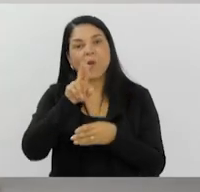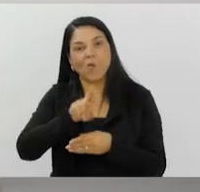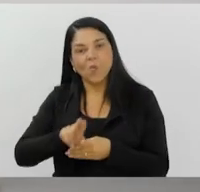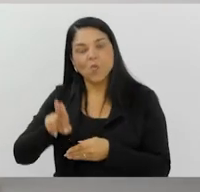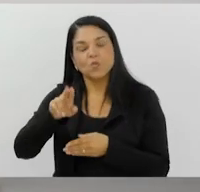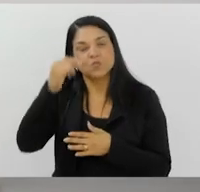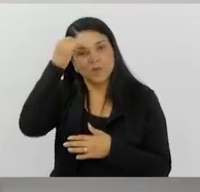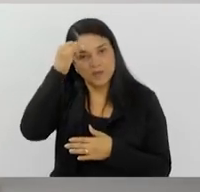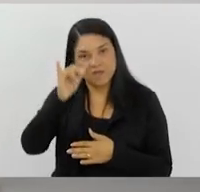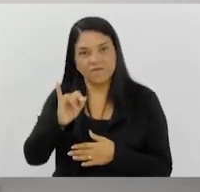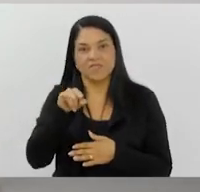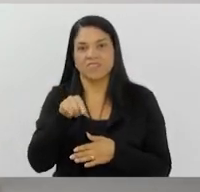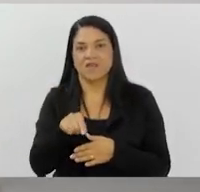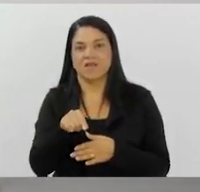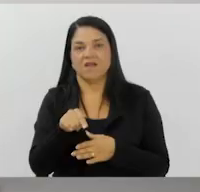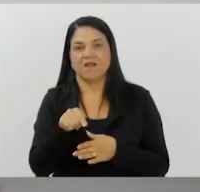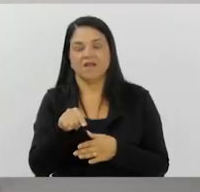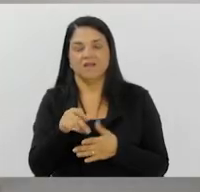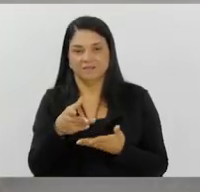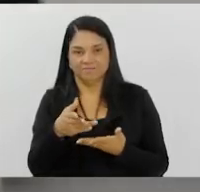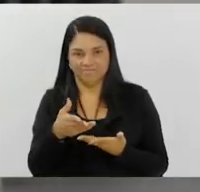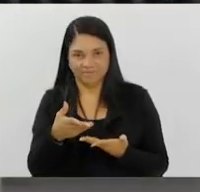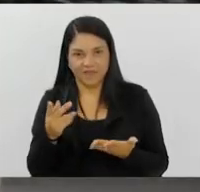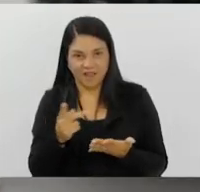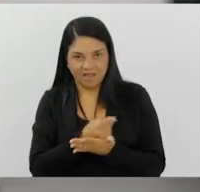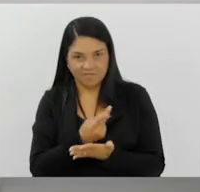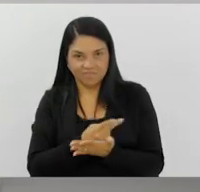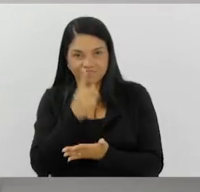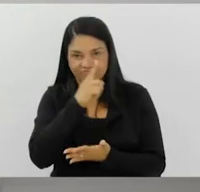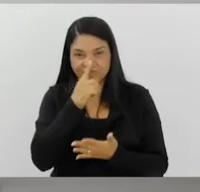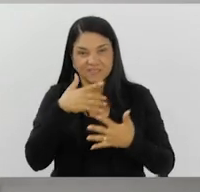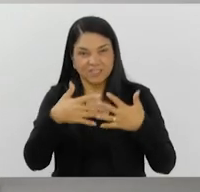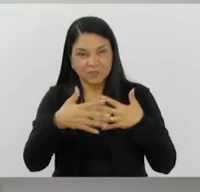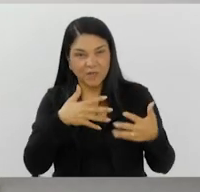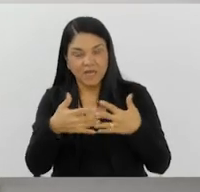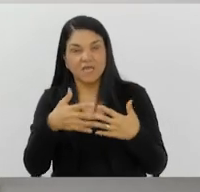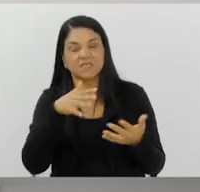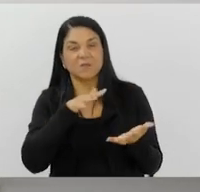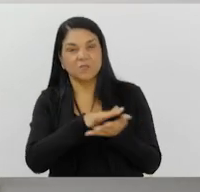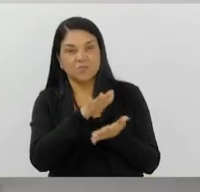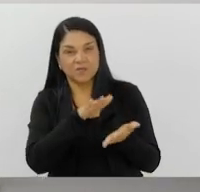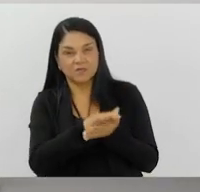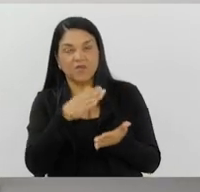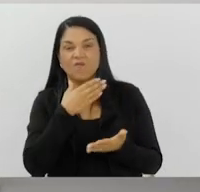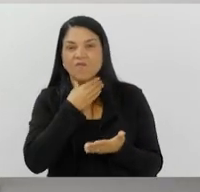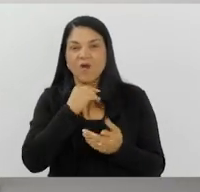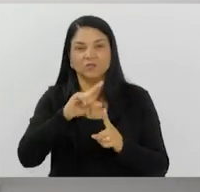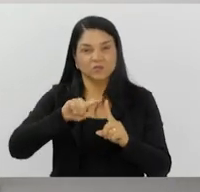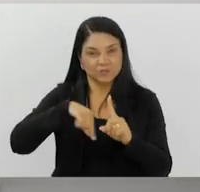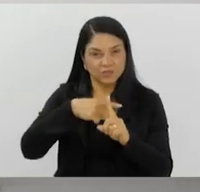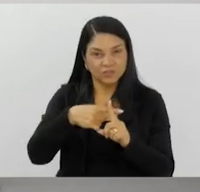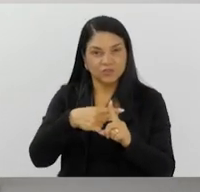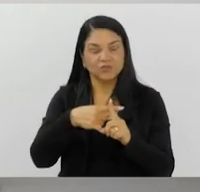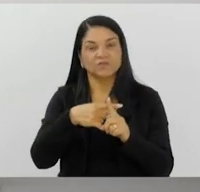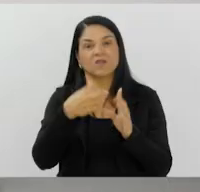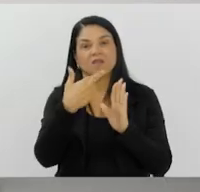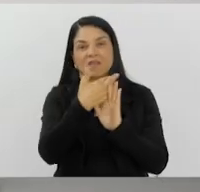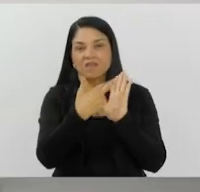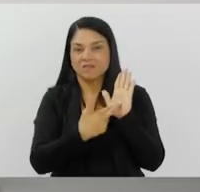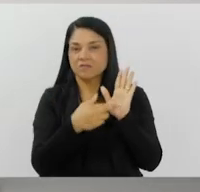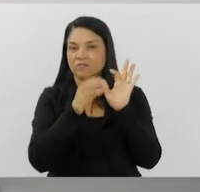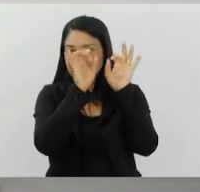evitar né Eh o uso indevido né transparência publicação dos falsos positivos regulação